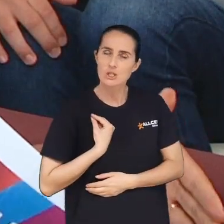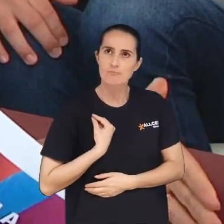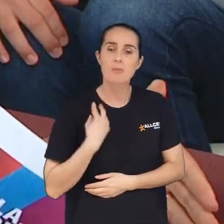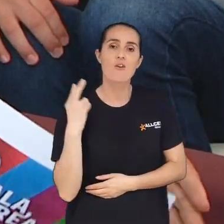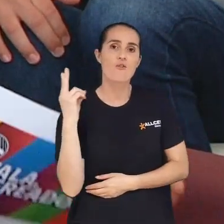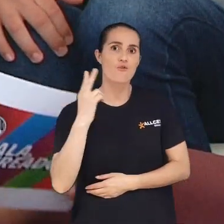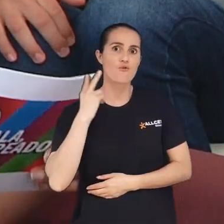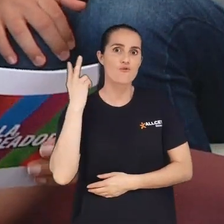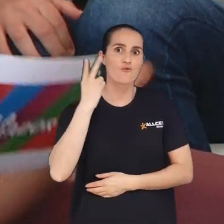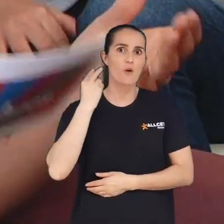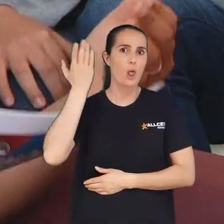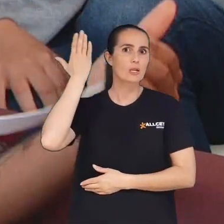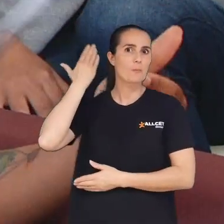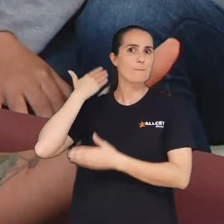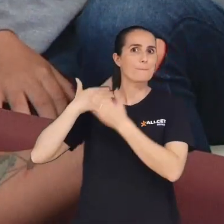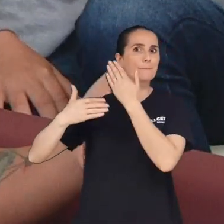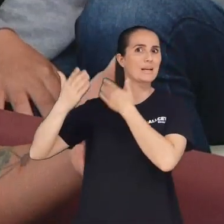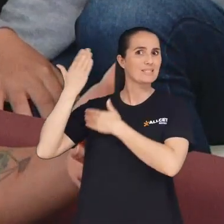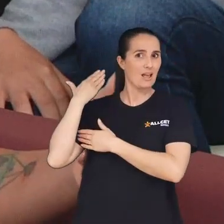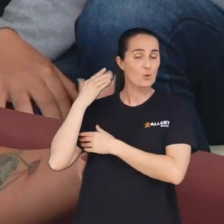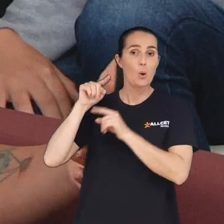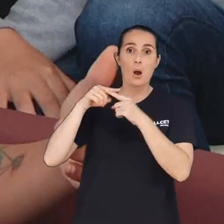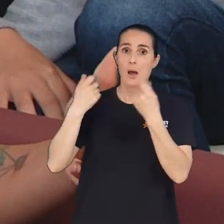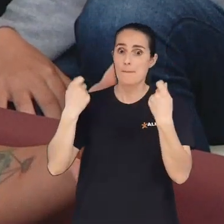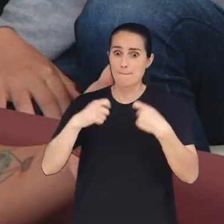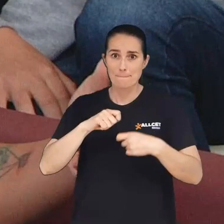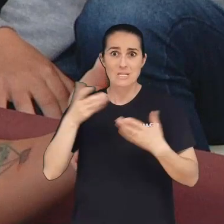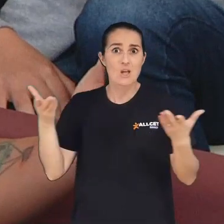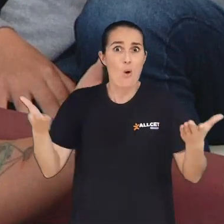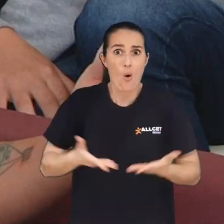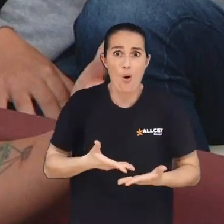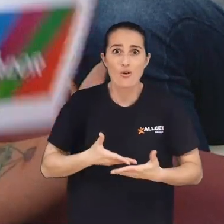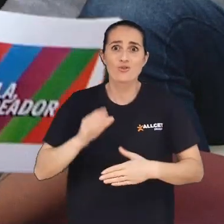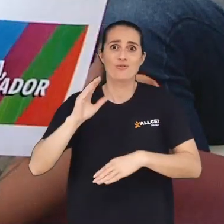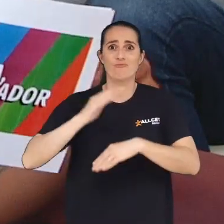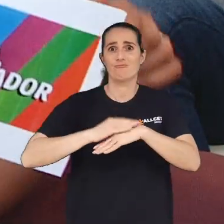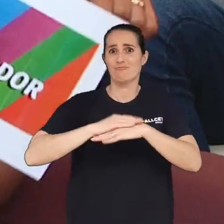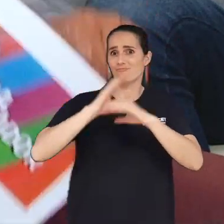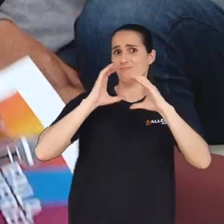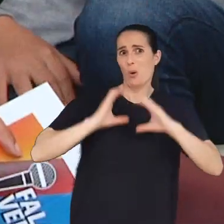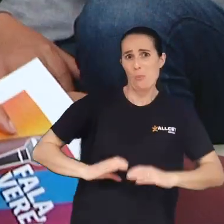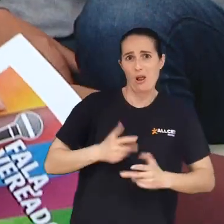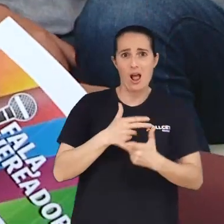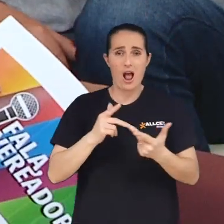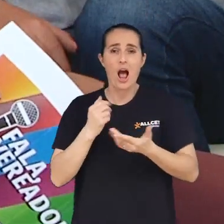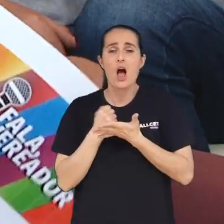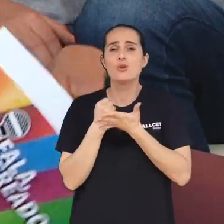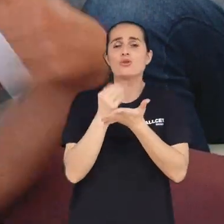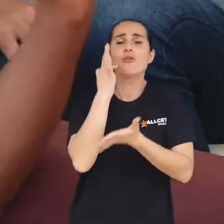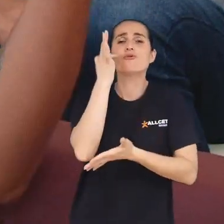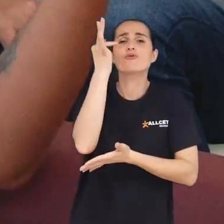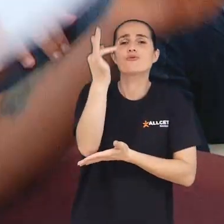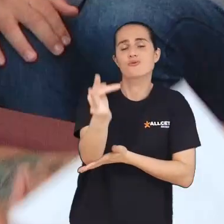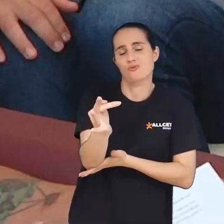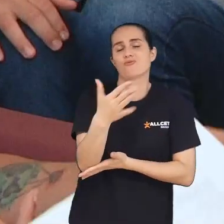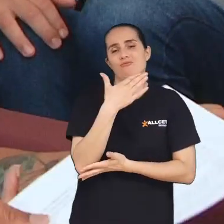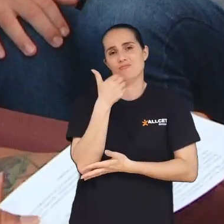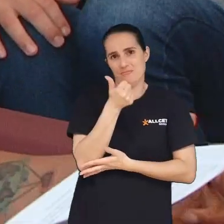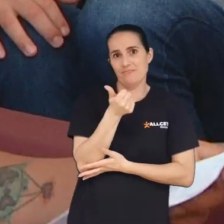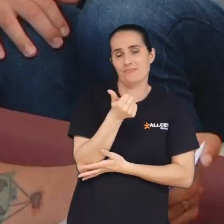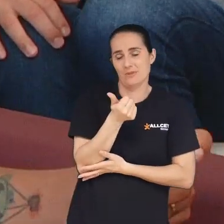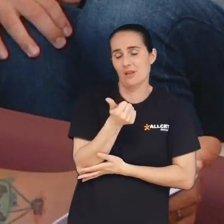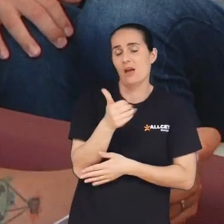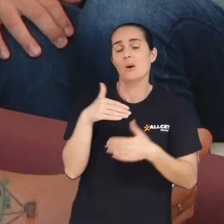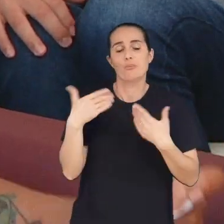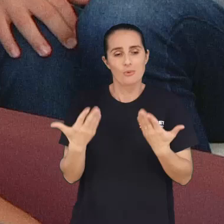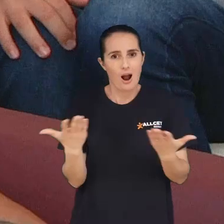estamos no presente, valorizando o nosso passado, mas nós precisamos agir hoje para o futuro de quem vai